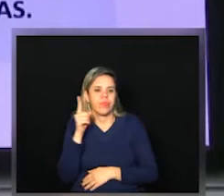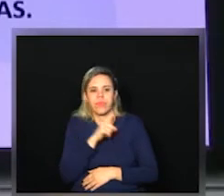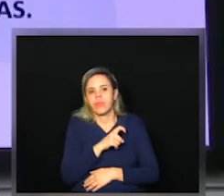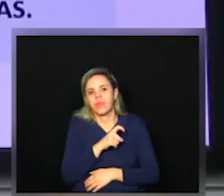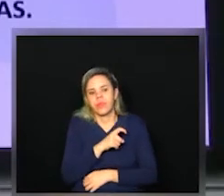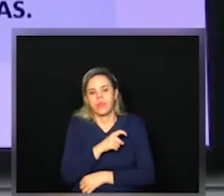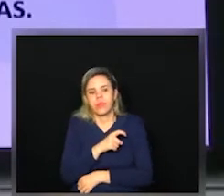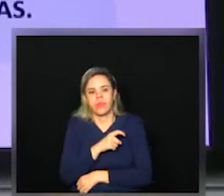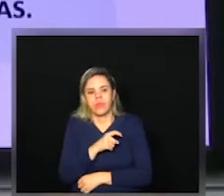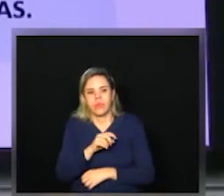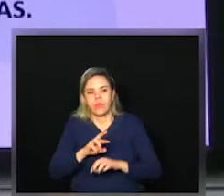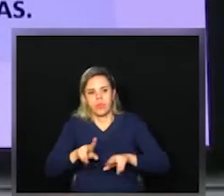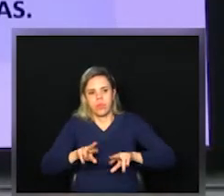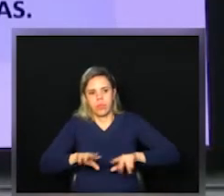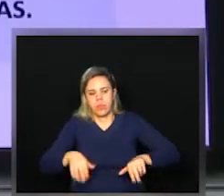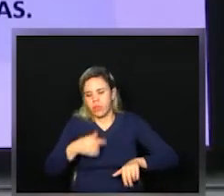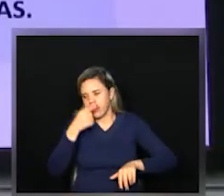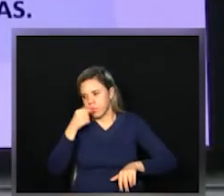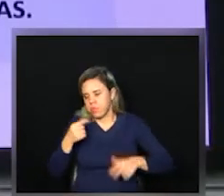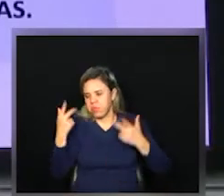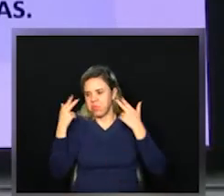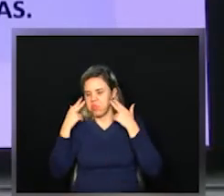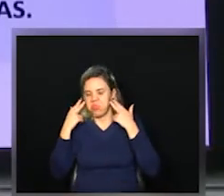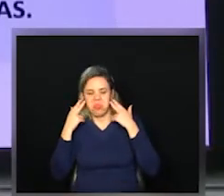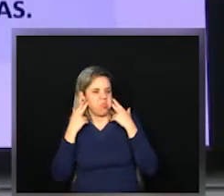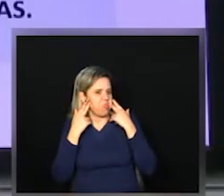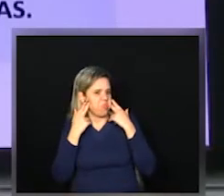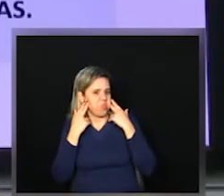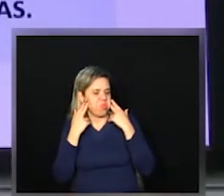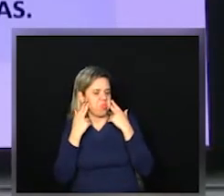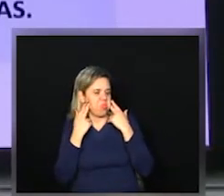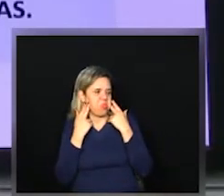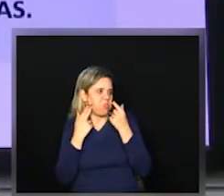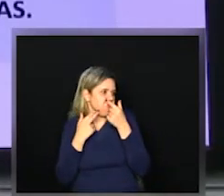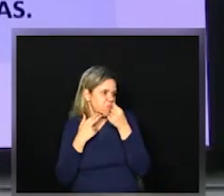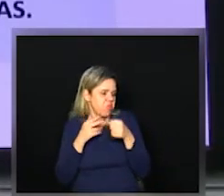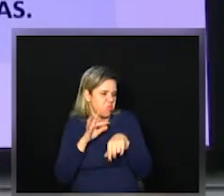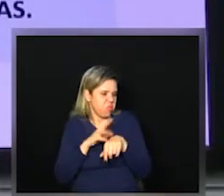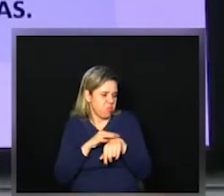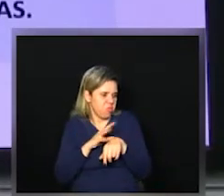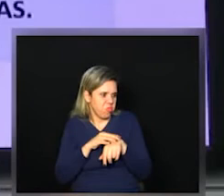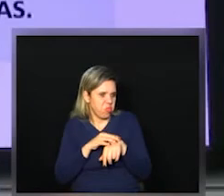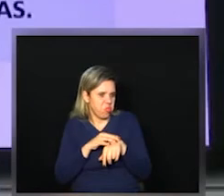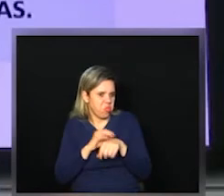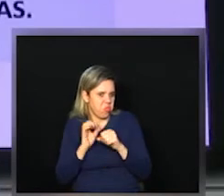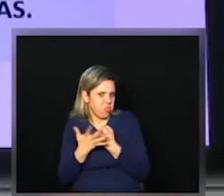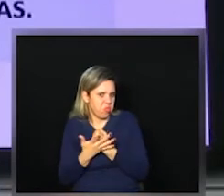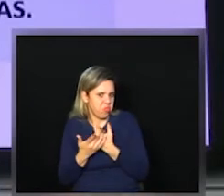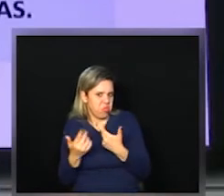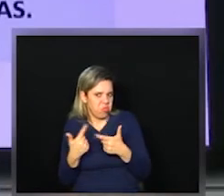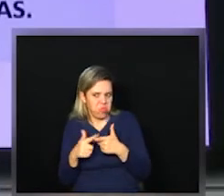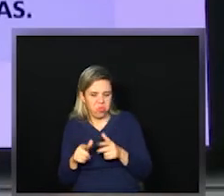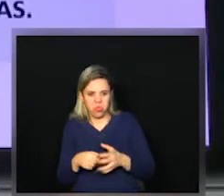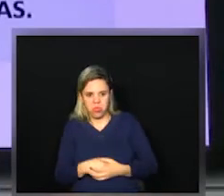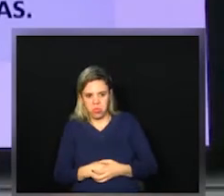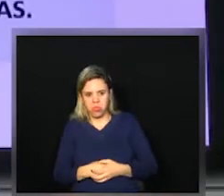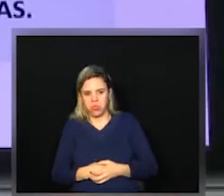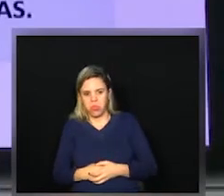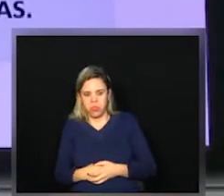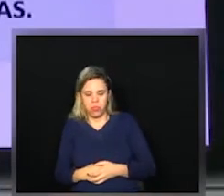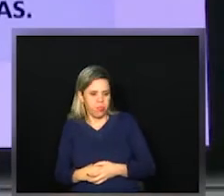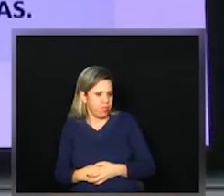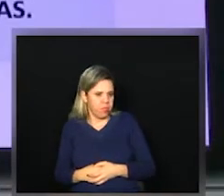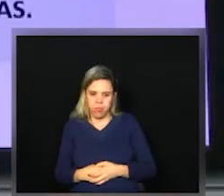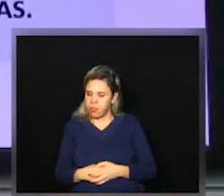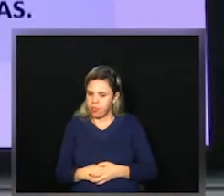difícil distinguir se é um resfriado comum, se é uma gripe ou se é até o Covid por outras variantes. Ela